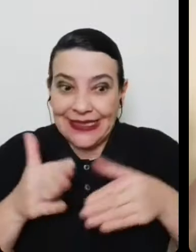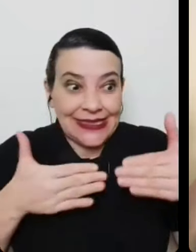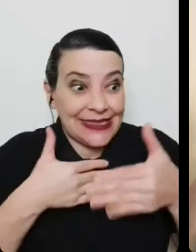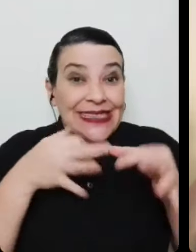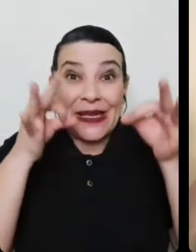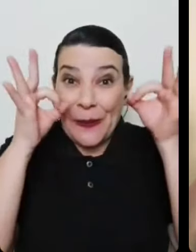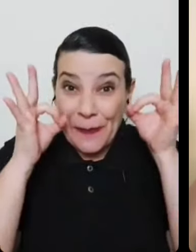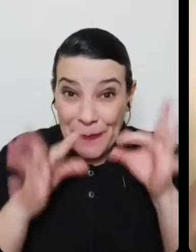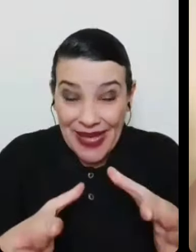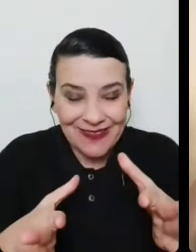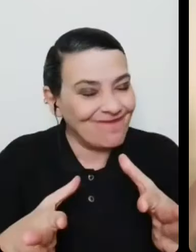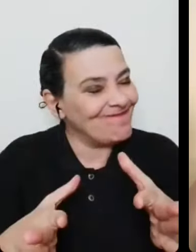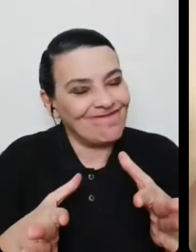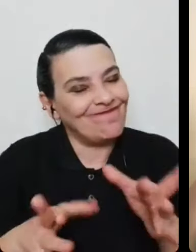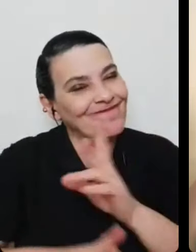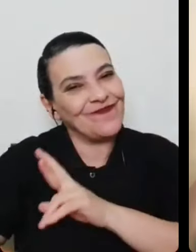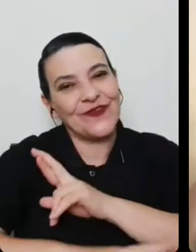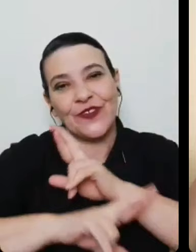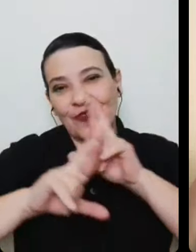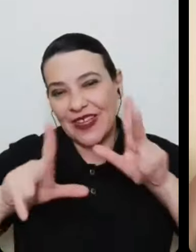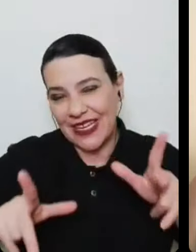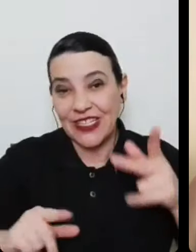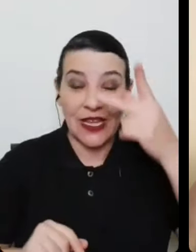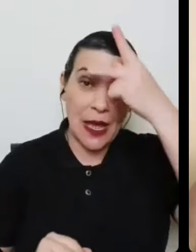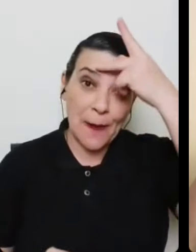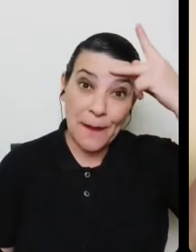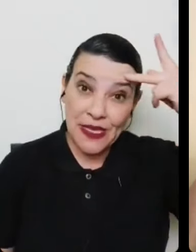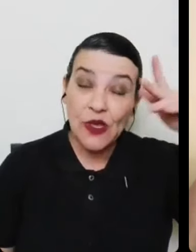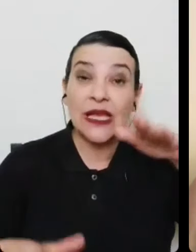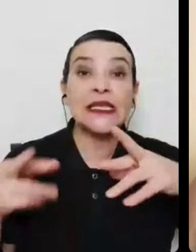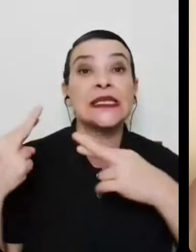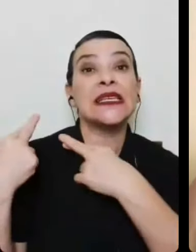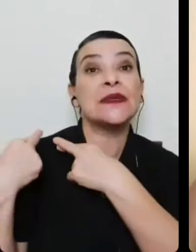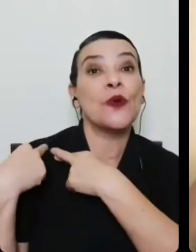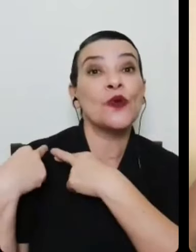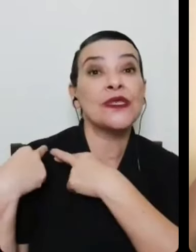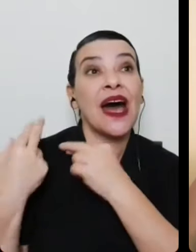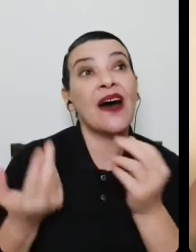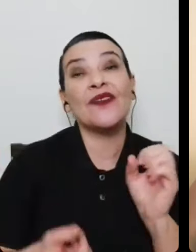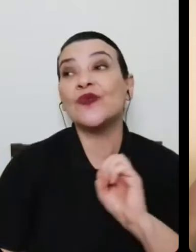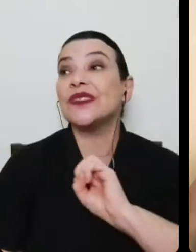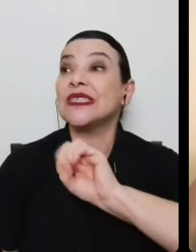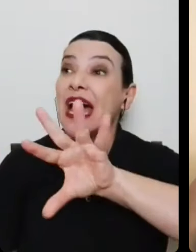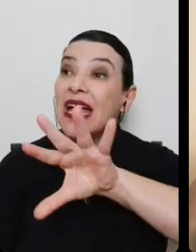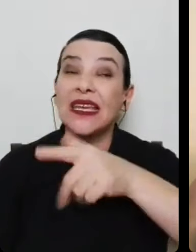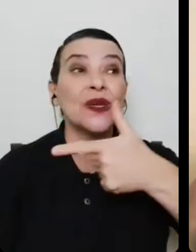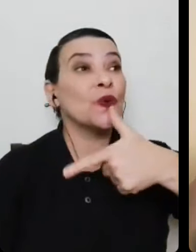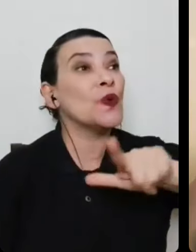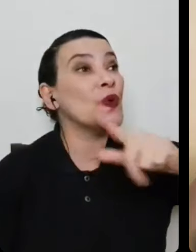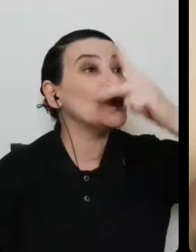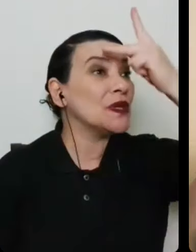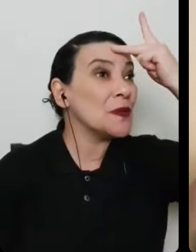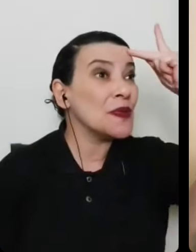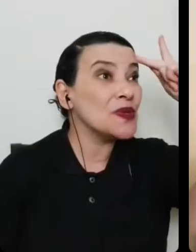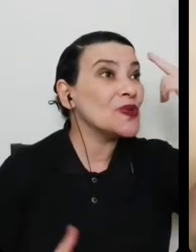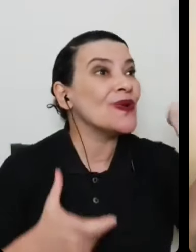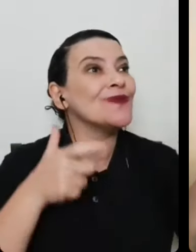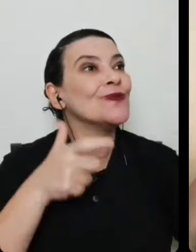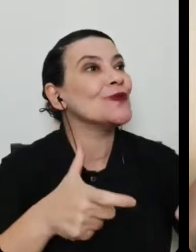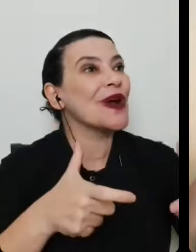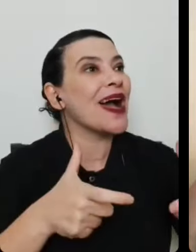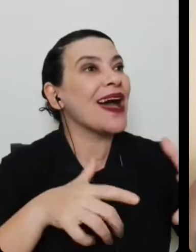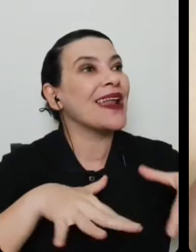escreveu, que a gente quis. A pessoa que cuidava disso saiu, a outra pessoa mudou de